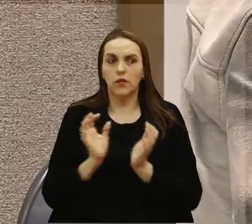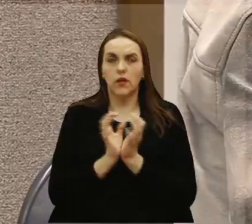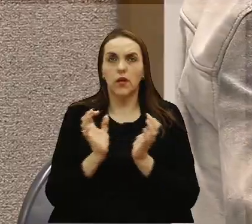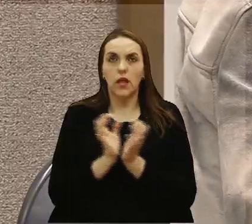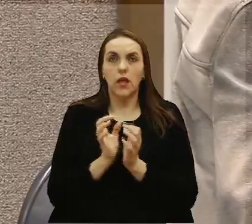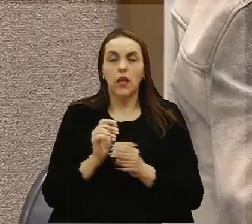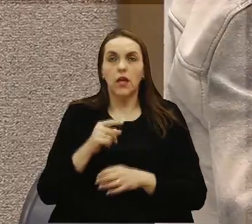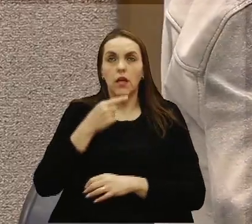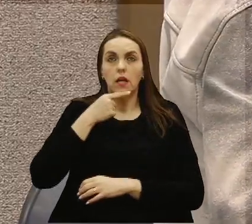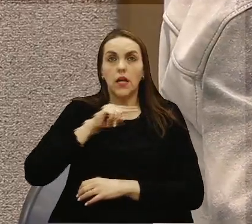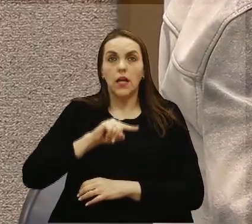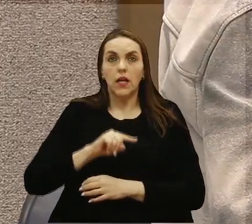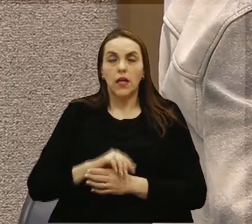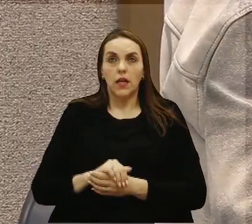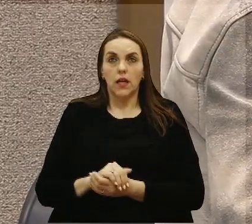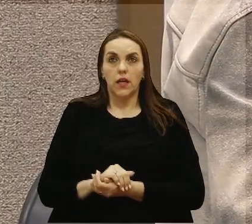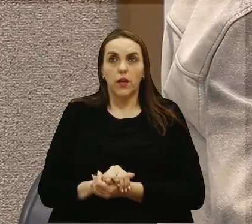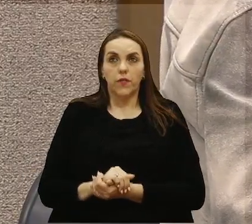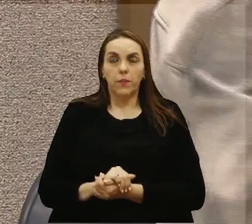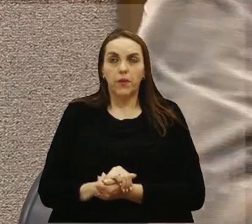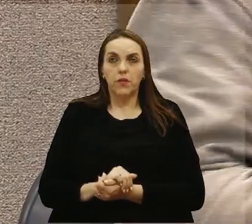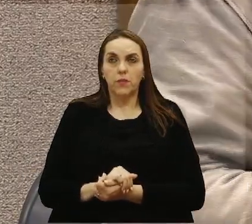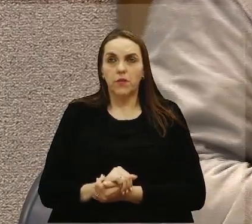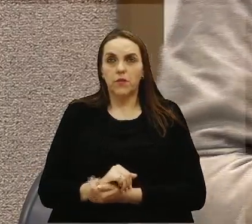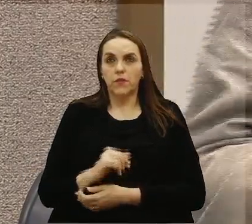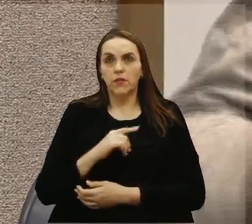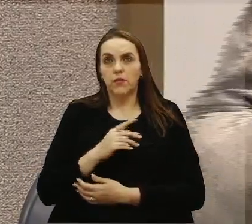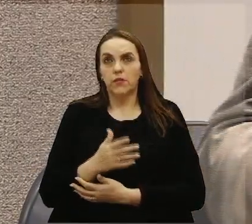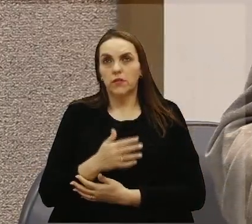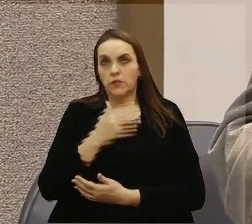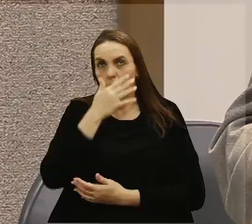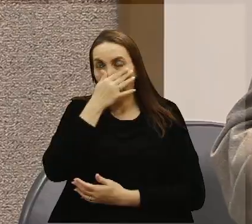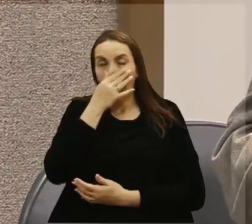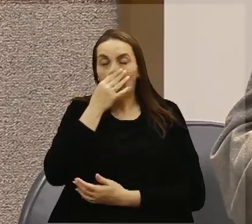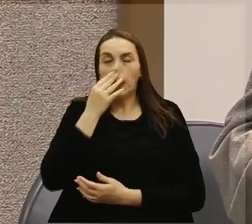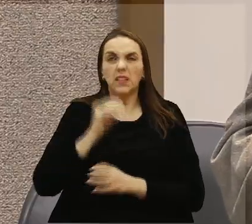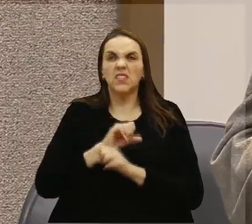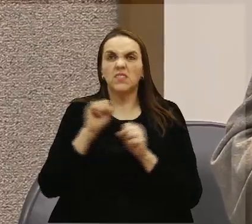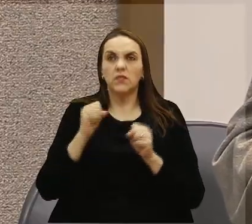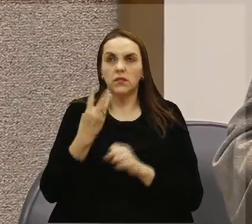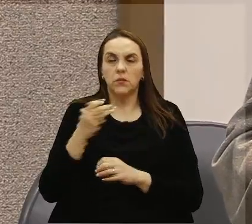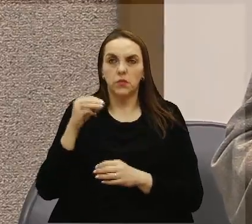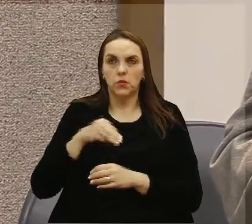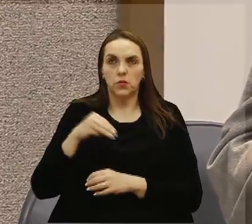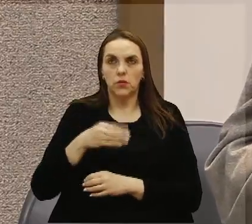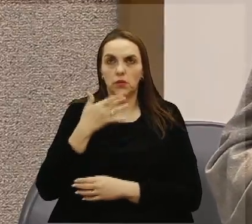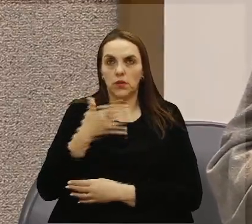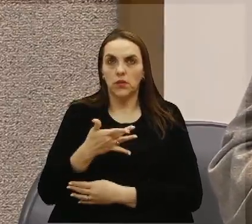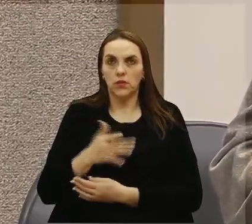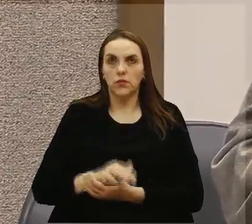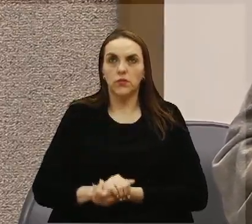meia hora na tarifa verde. De manhã, meia hora de tarde.